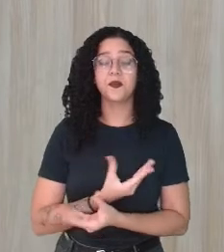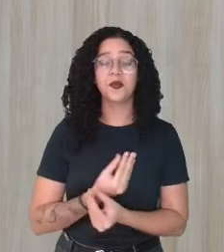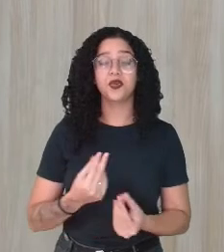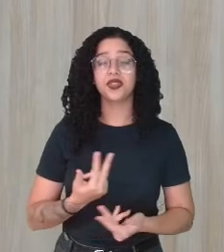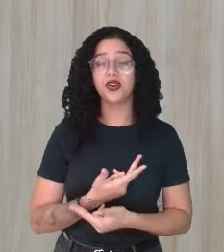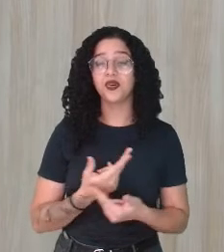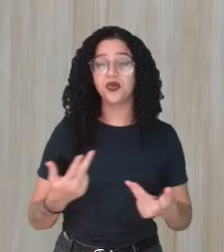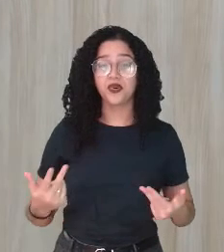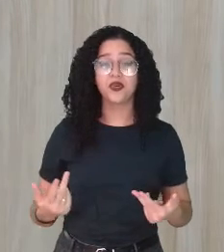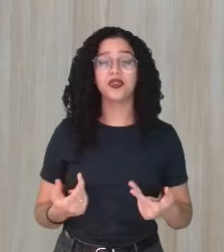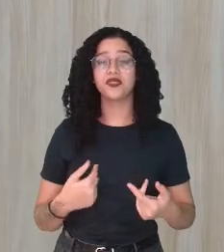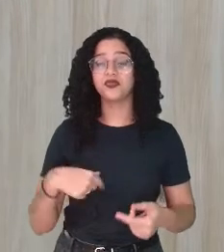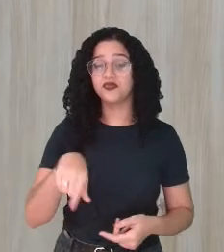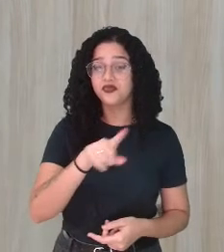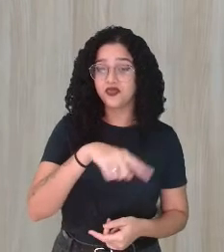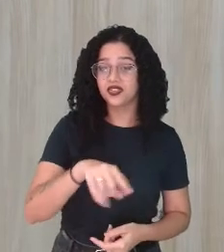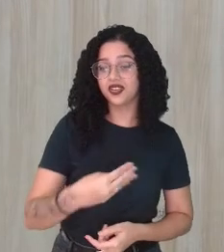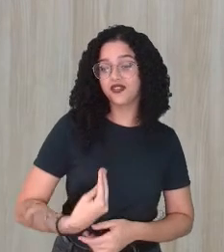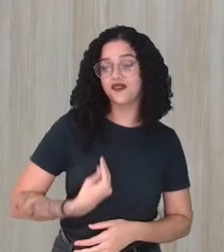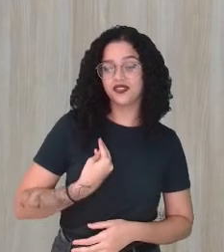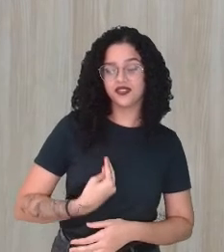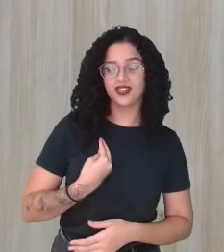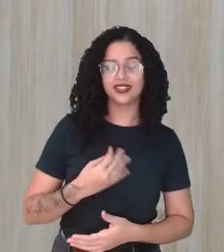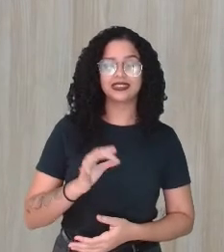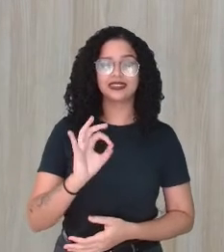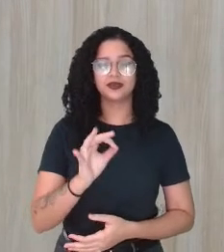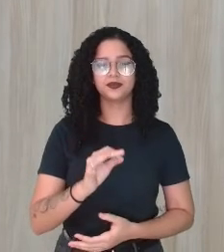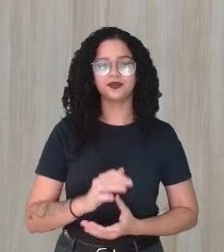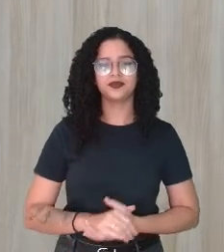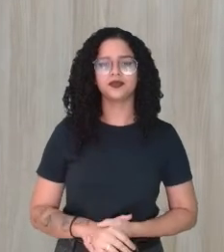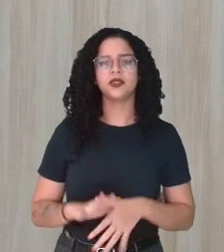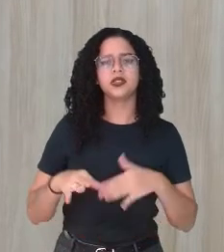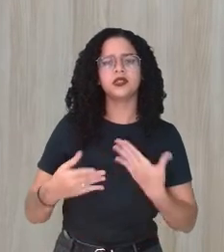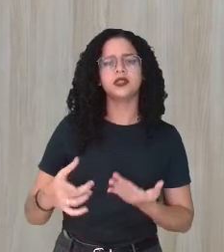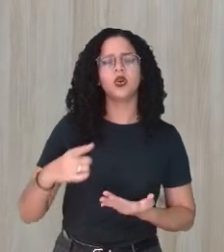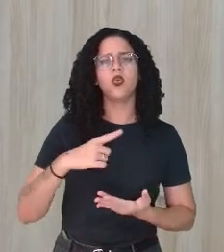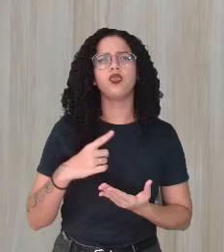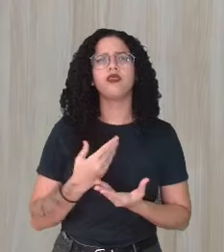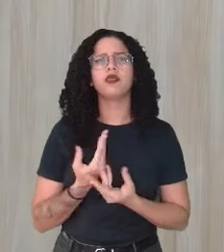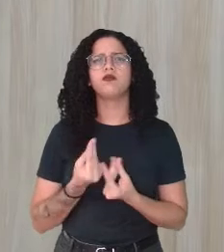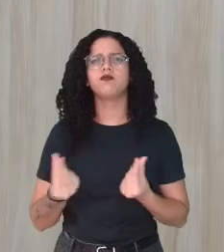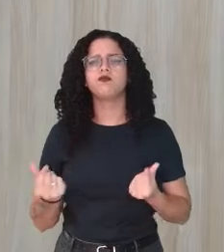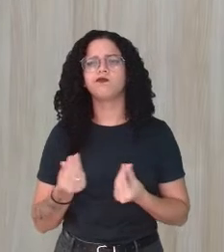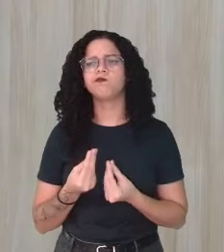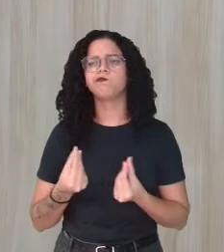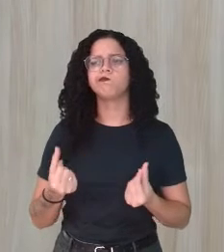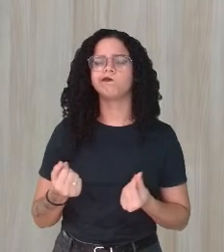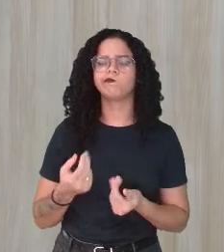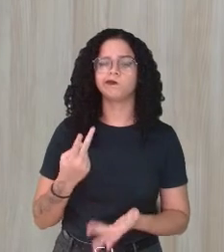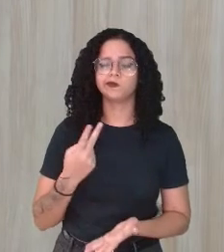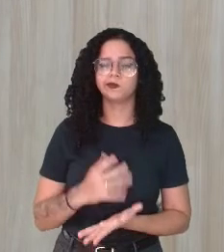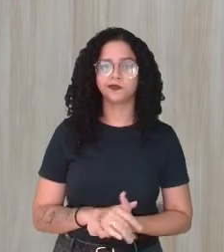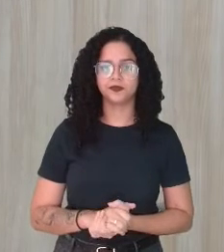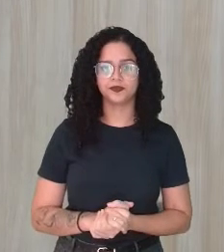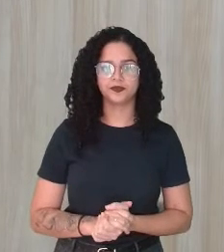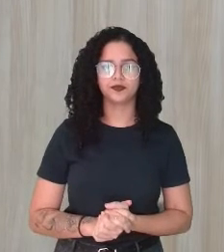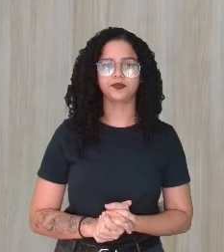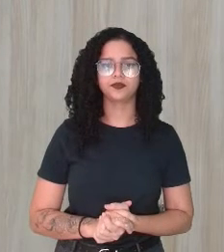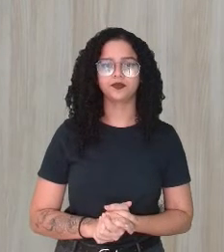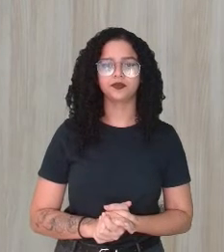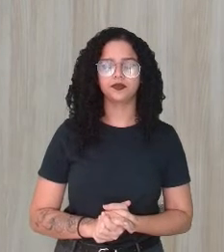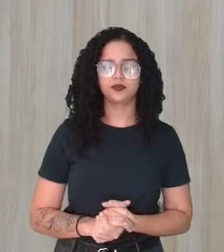aí para vocês viverem, né? Então, ter essa sensibilidade, né? Se sensibilizar com a causa, né?